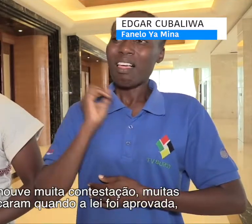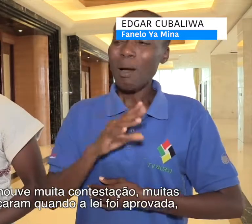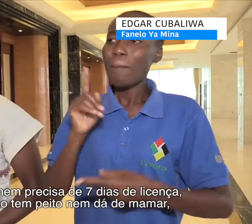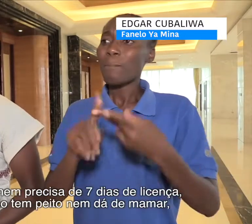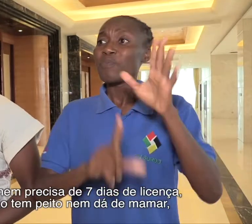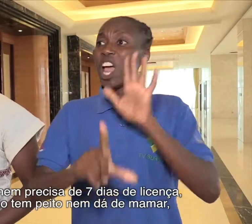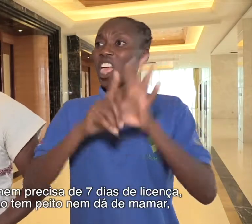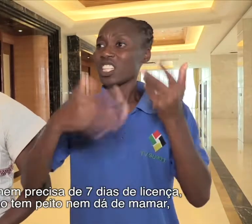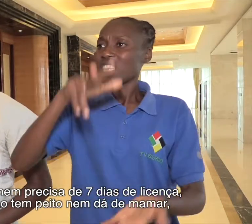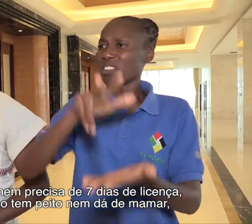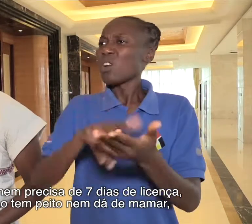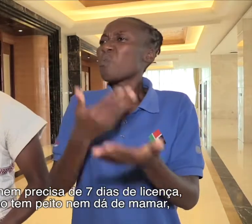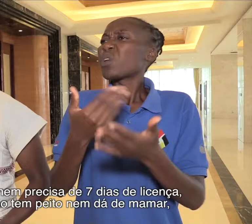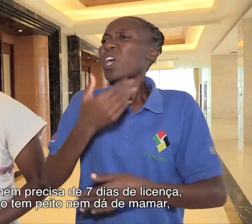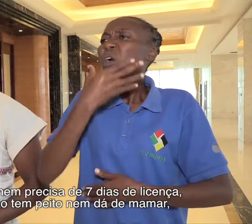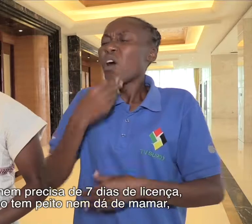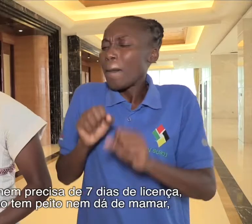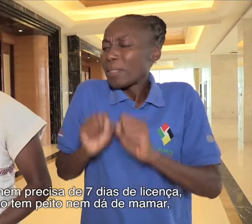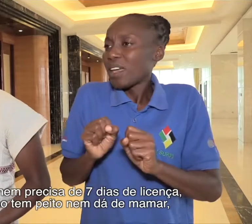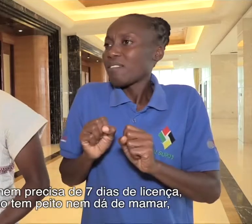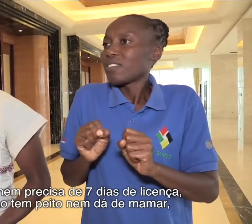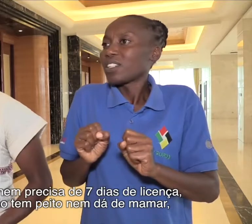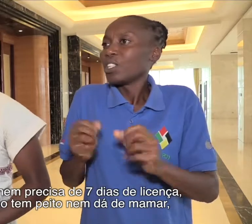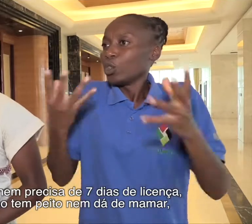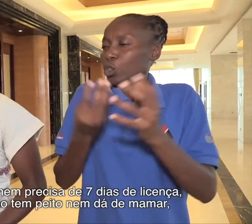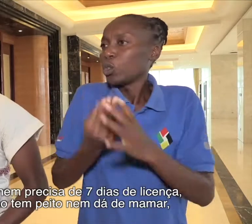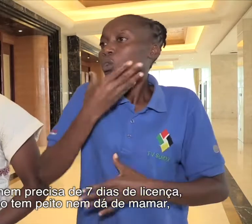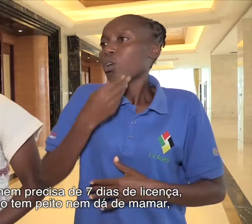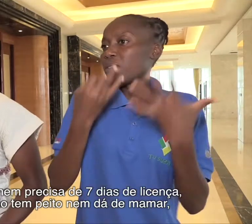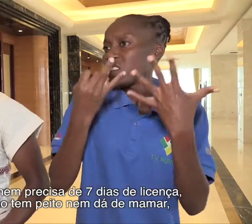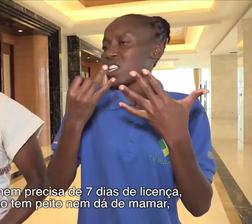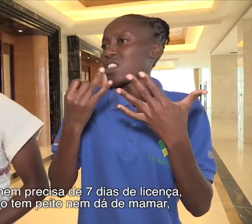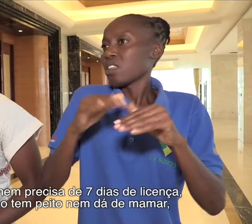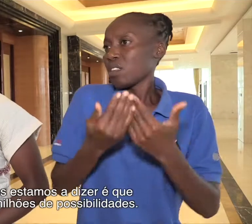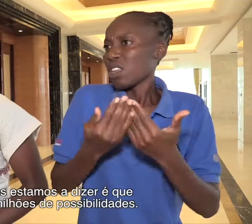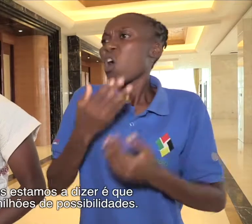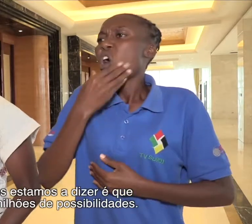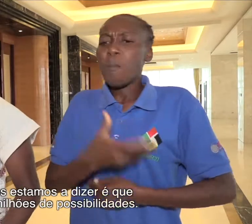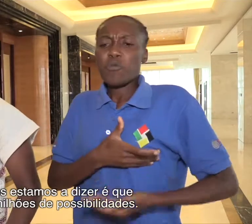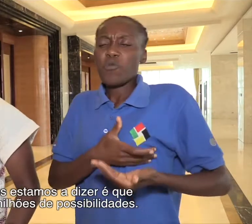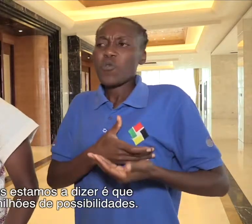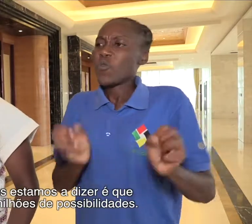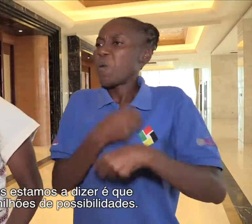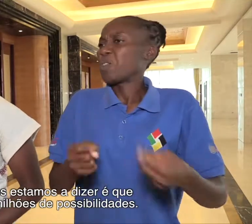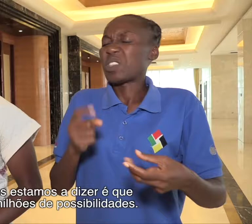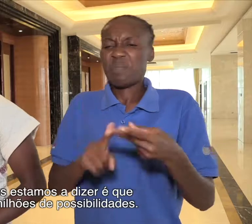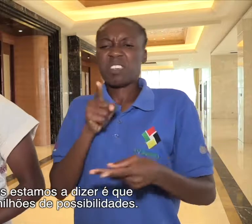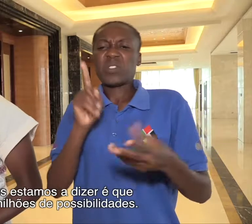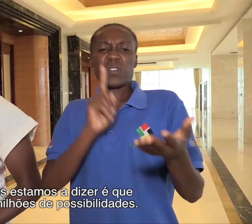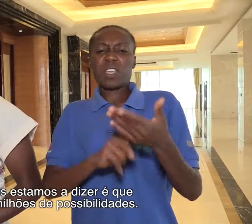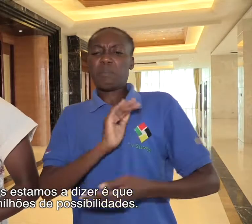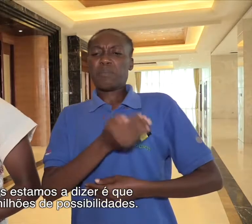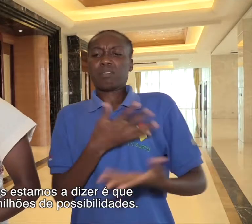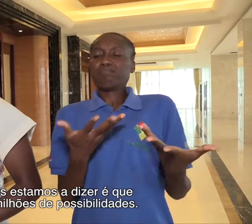quando a lei foi aprovada. Por que é que o homem precisa de sete dias de licença? O homem não tem peito, homem não deve mamar, isso aí é coisa feminina.